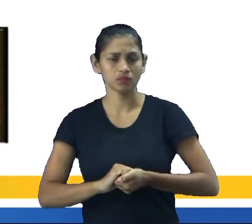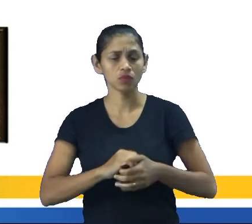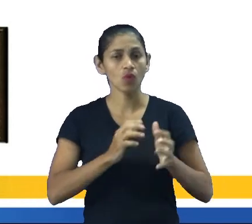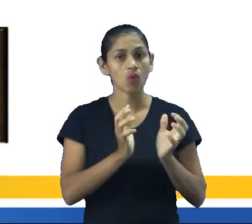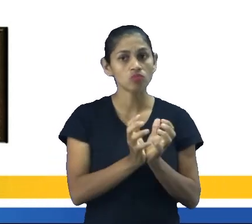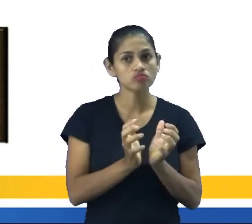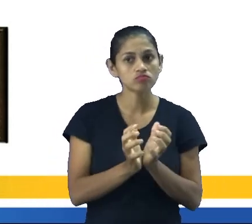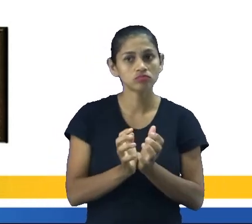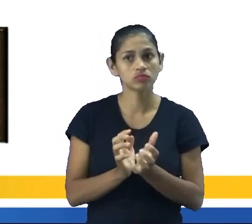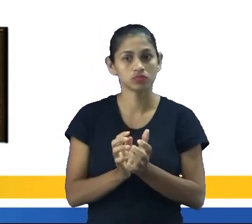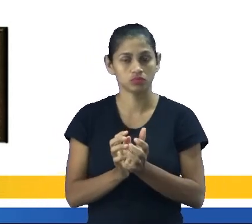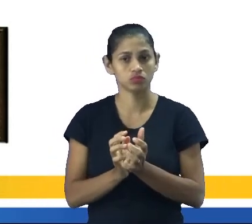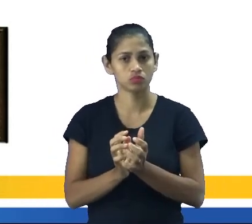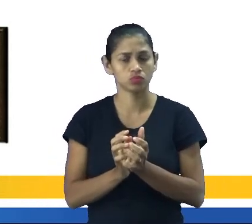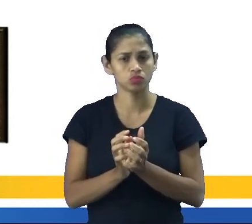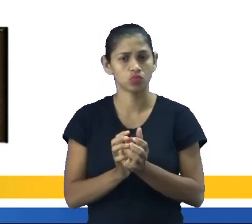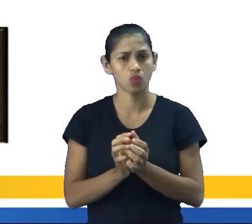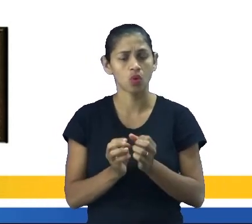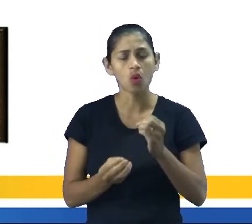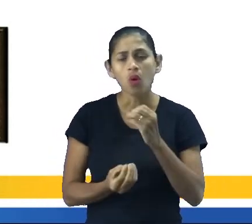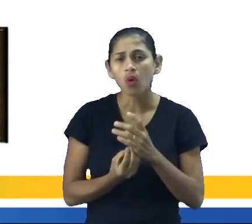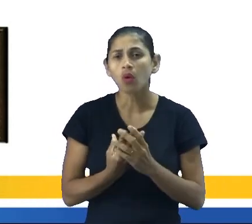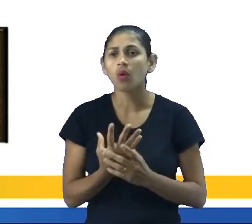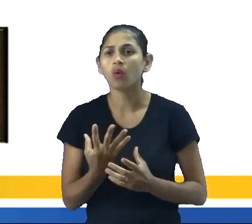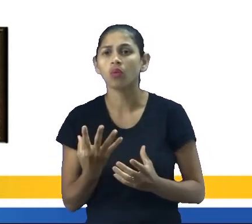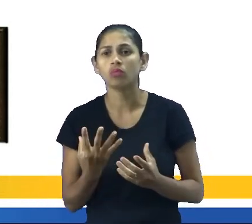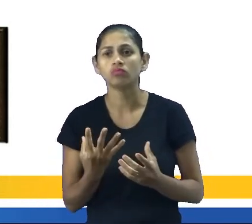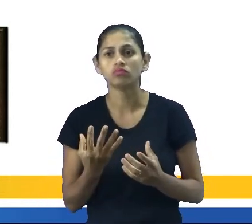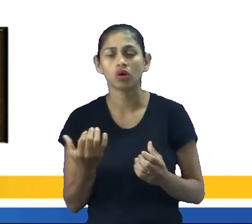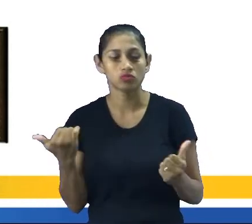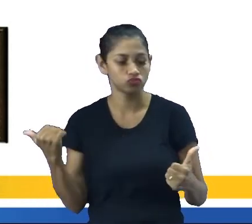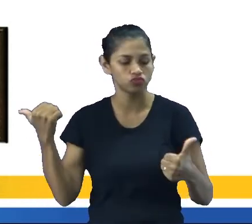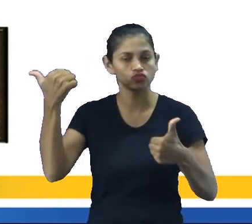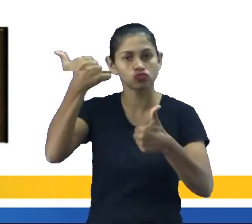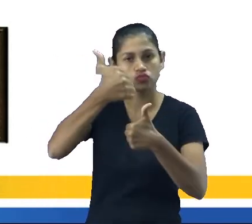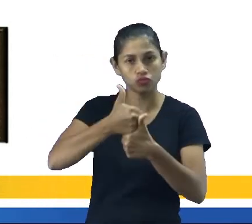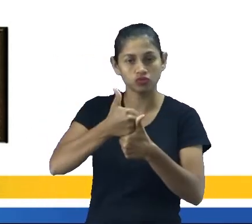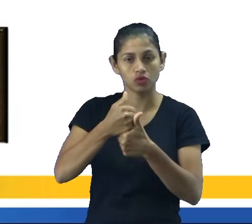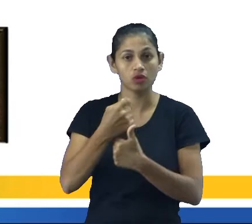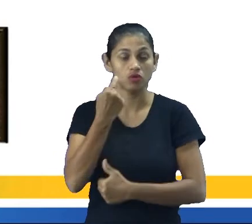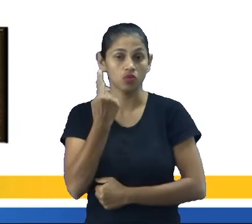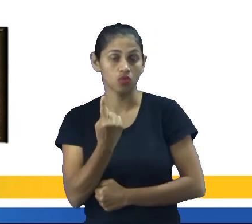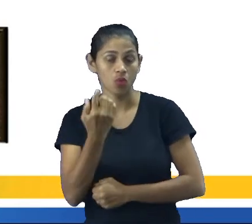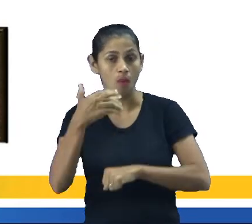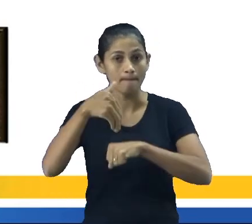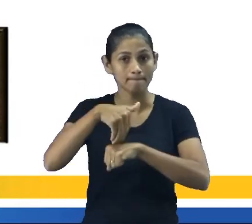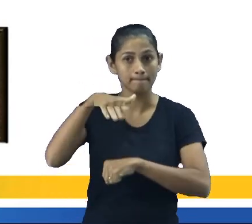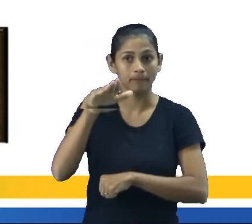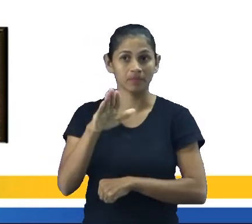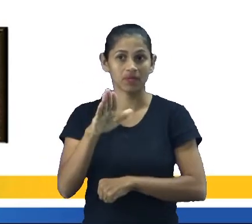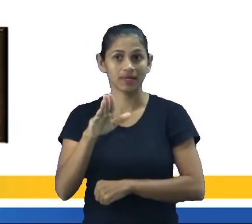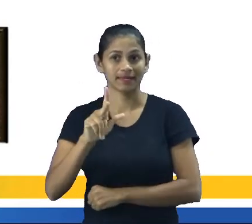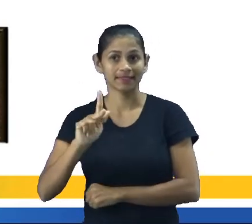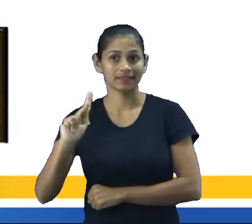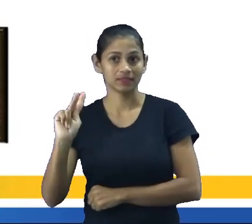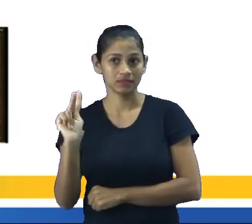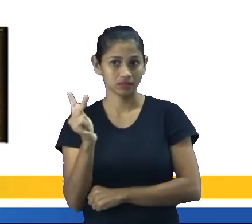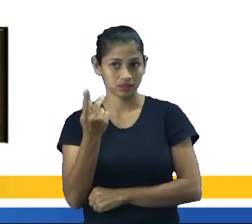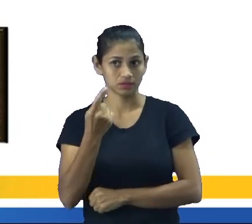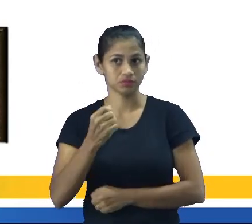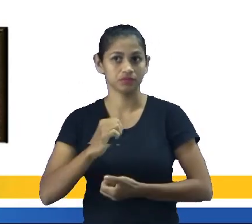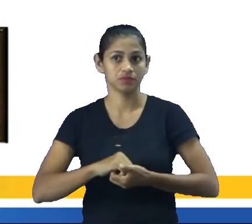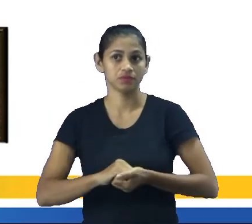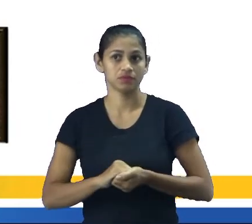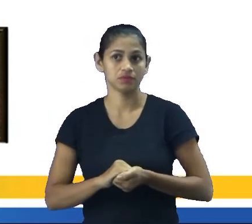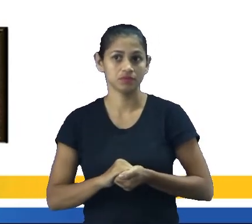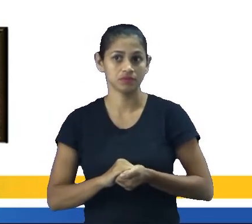Ela é obtida a partir da substituição, né, de um ou mais hidrogênios da amônia por demais grupos